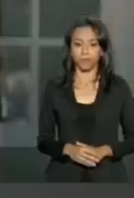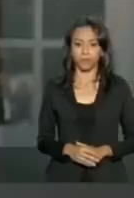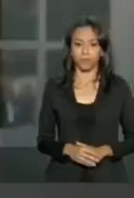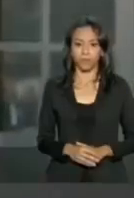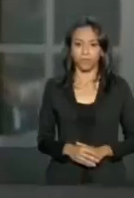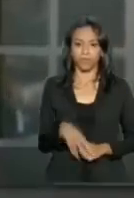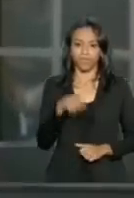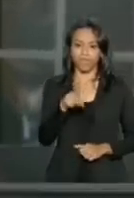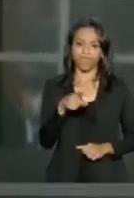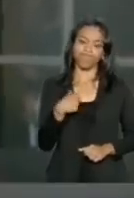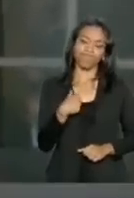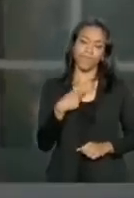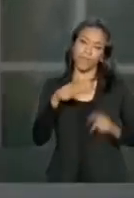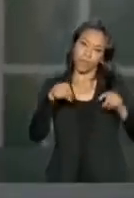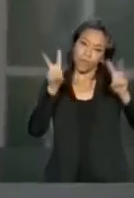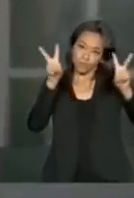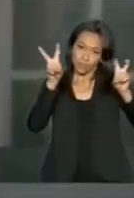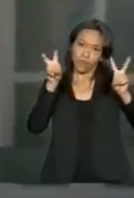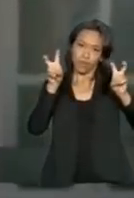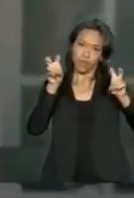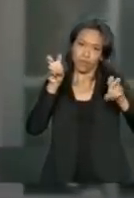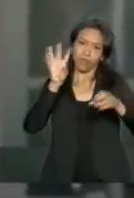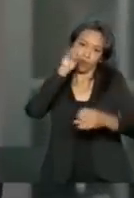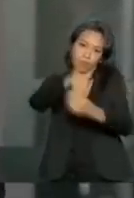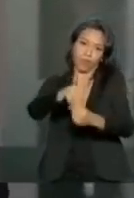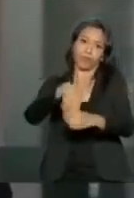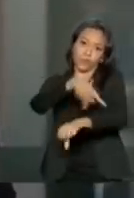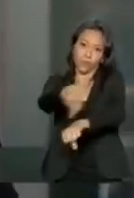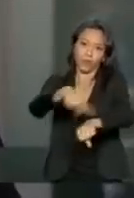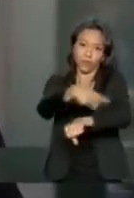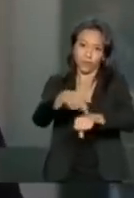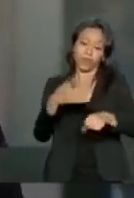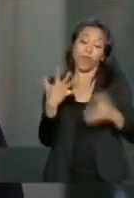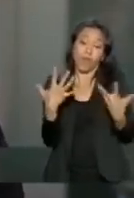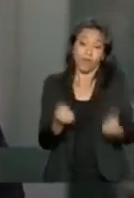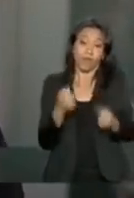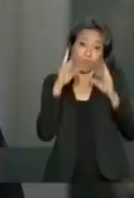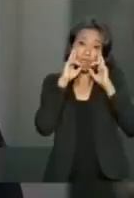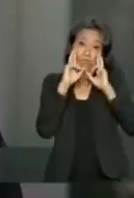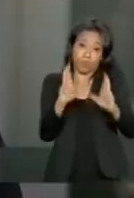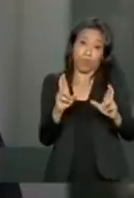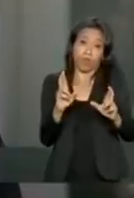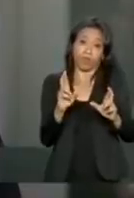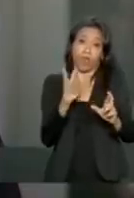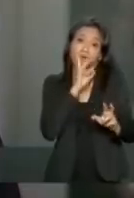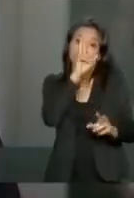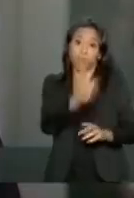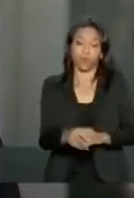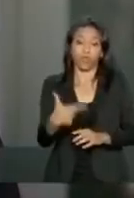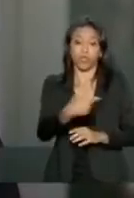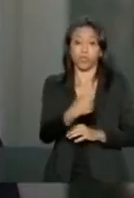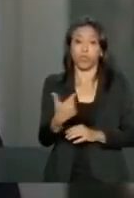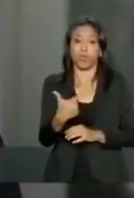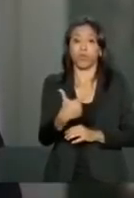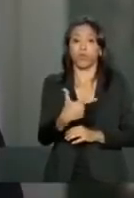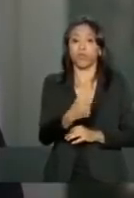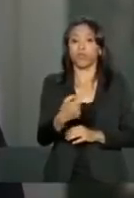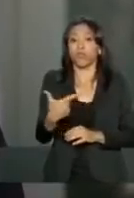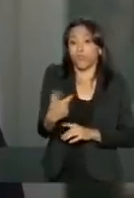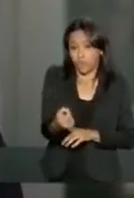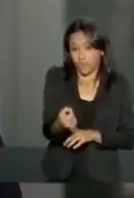É um assunto interno, respeitaremos o resultado das urnas em 2020, mas eu acredito piamente na reeleição de Donald